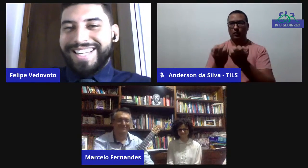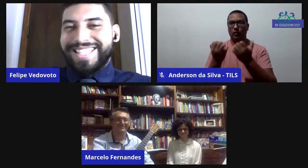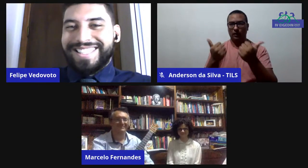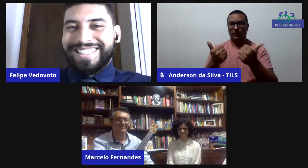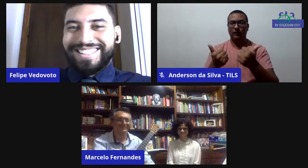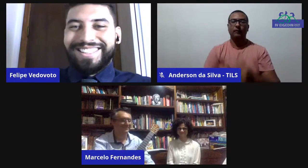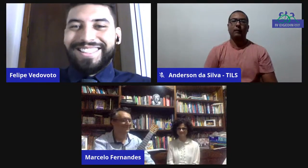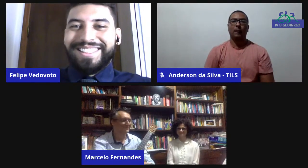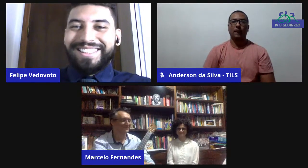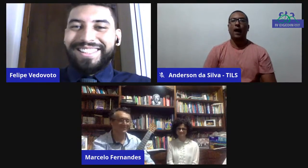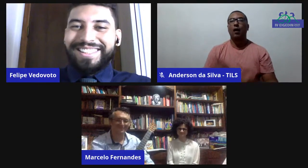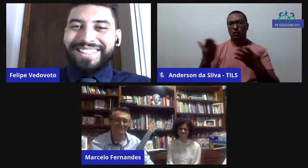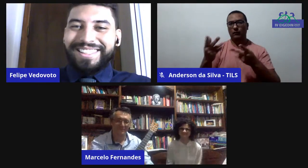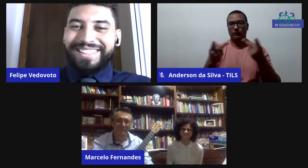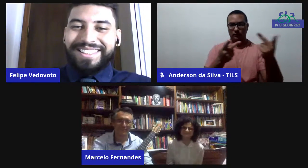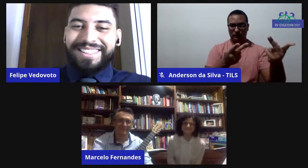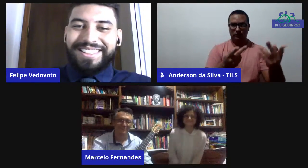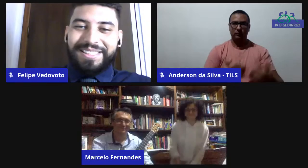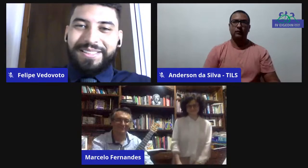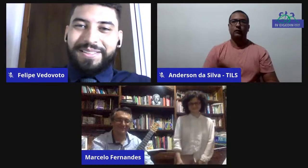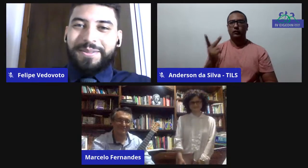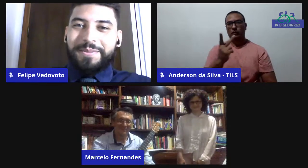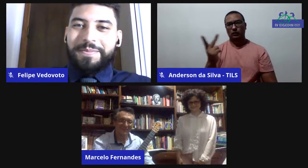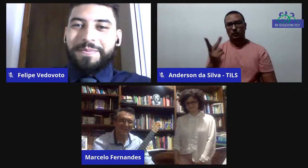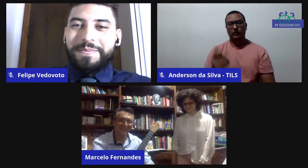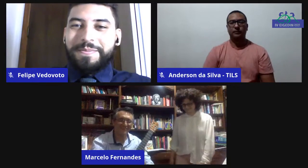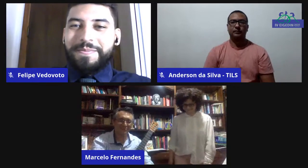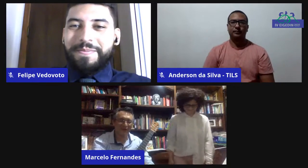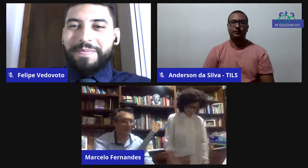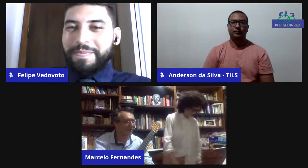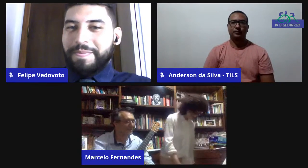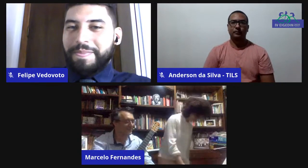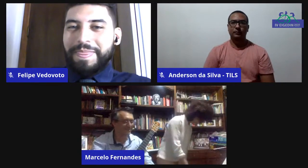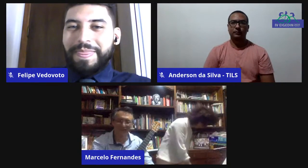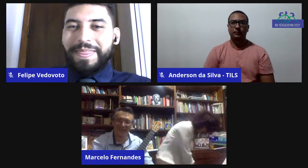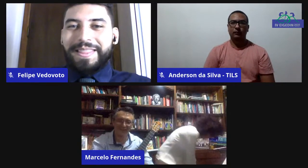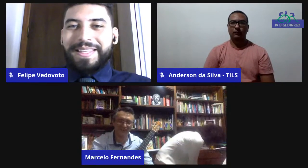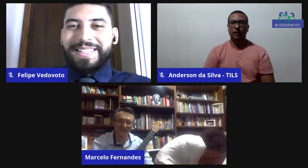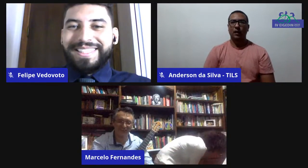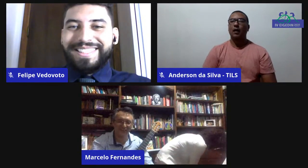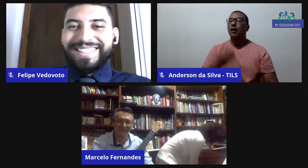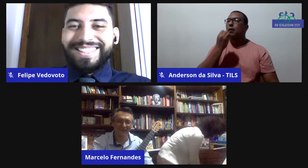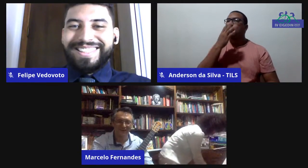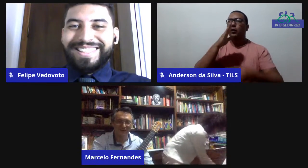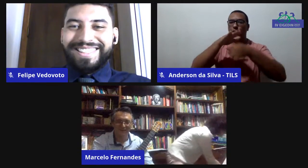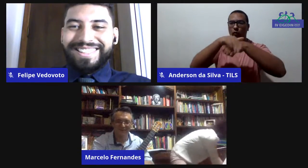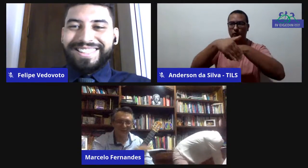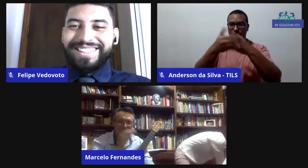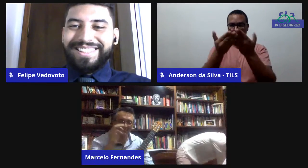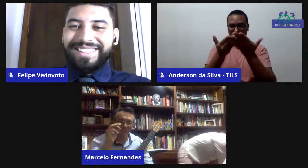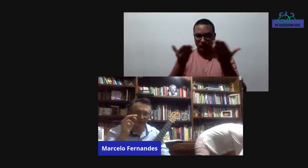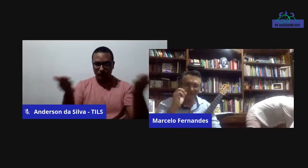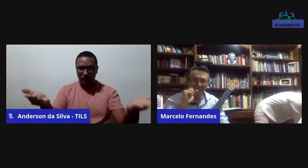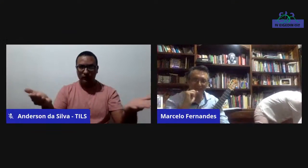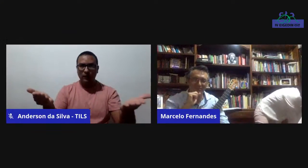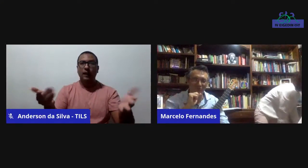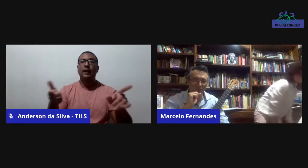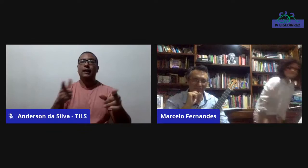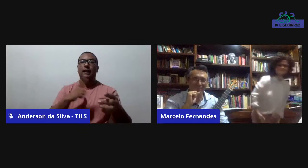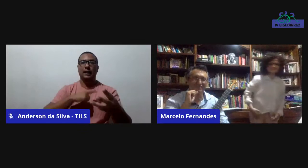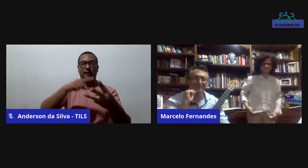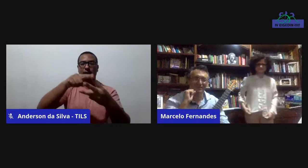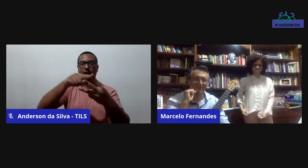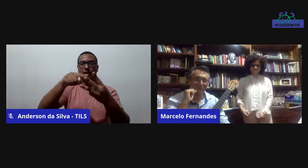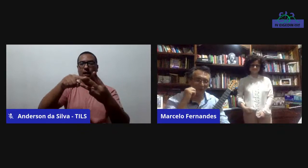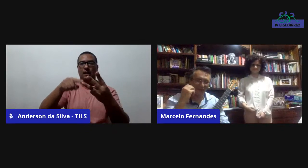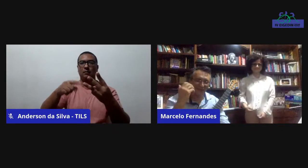vocês, professor Marcelo e professora Andressa. Queridos, boa noite. A gente tem três breves